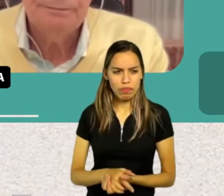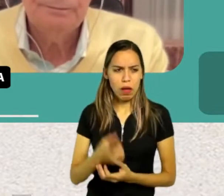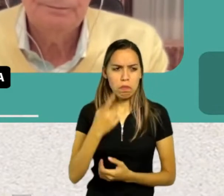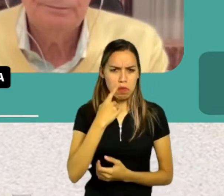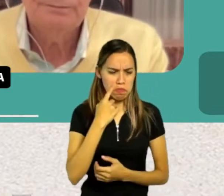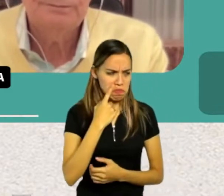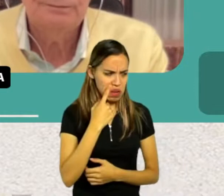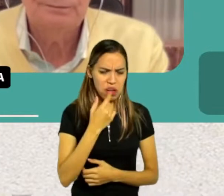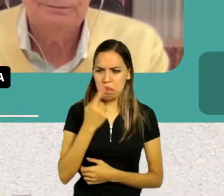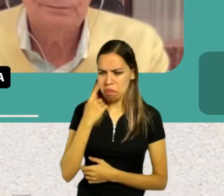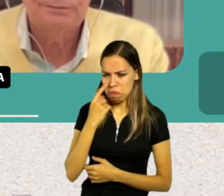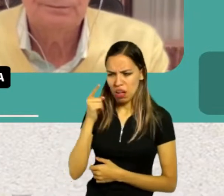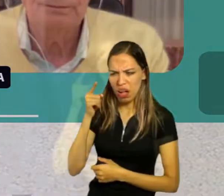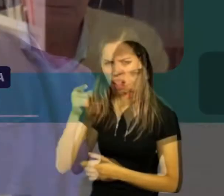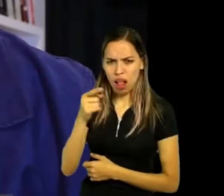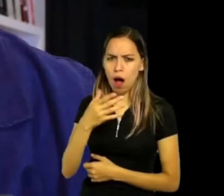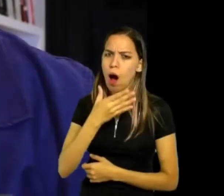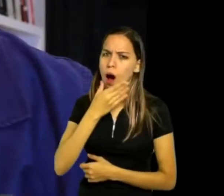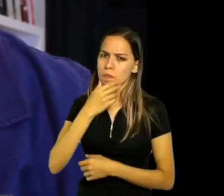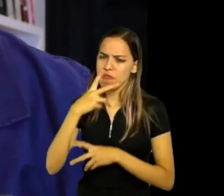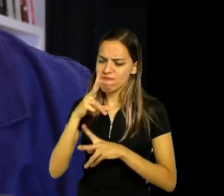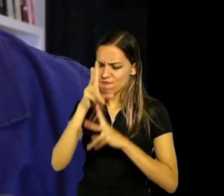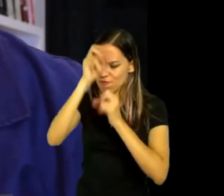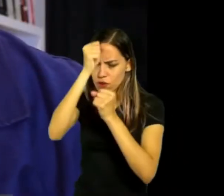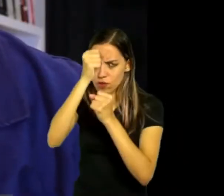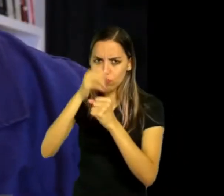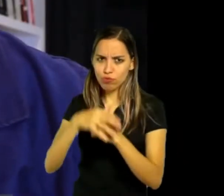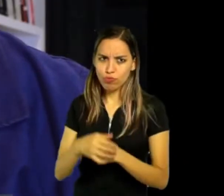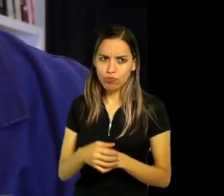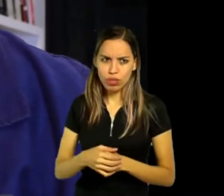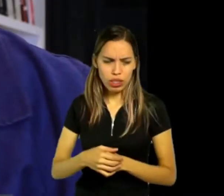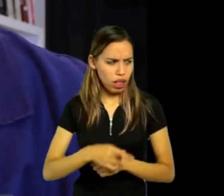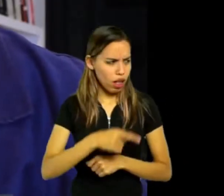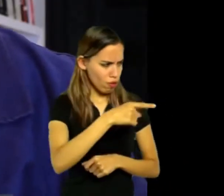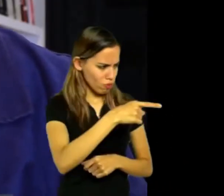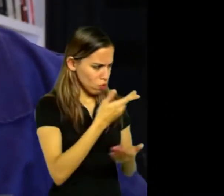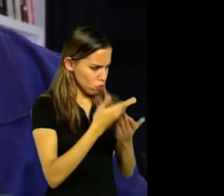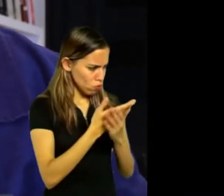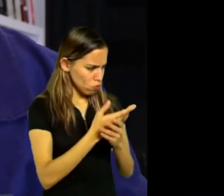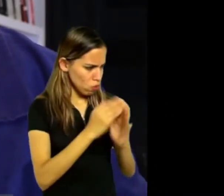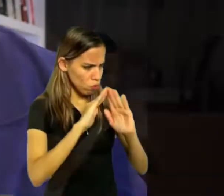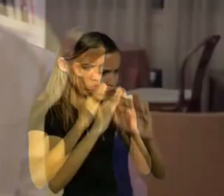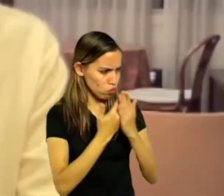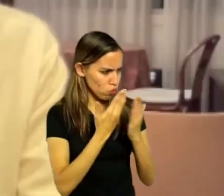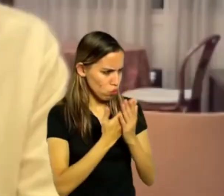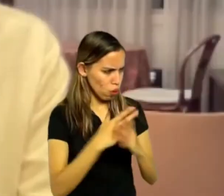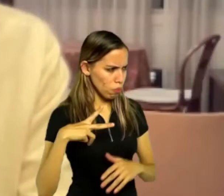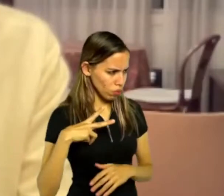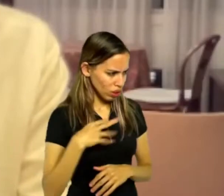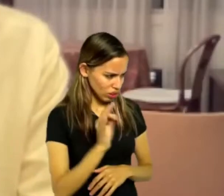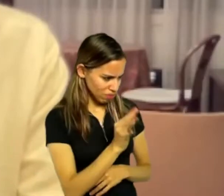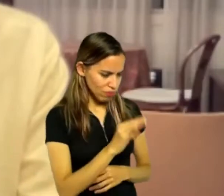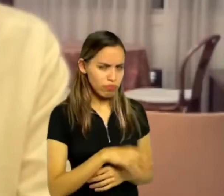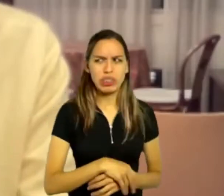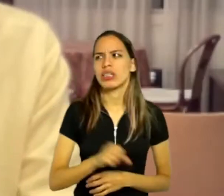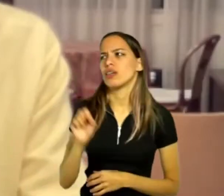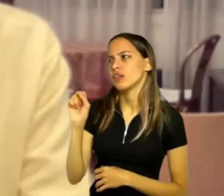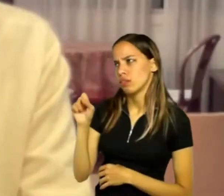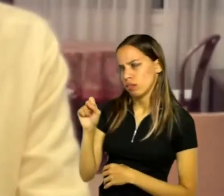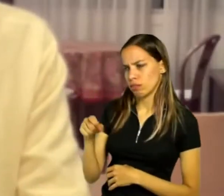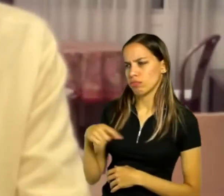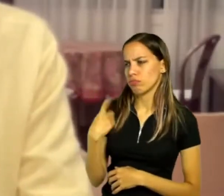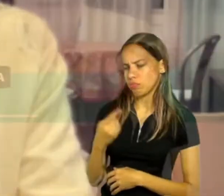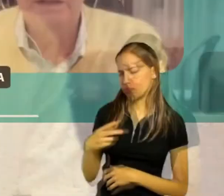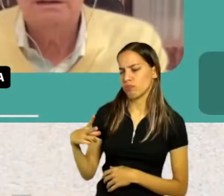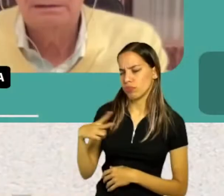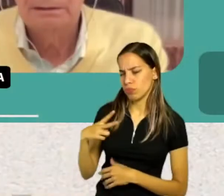Inclusive vocês estudaram em colégios particulares, né? O tempo todo, o tempo todo. Mais mérito do seu